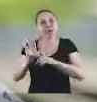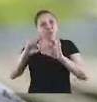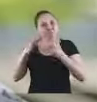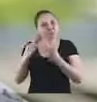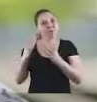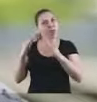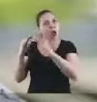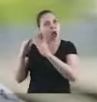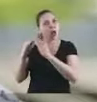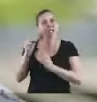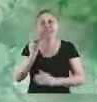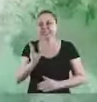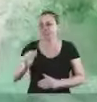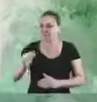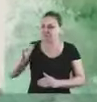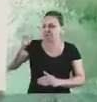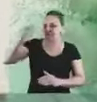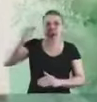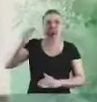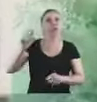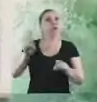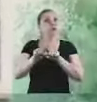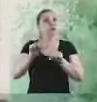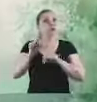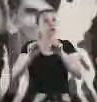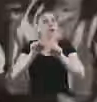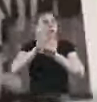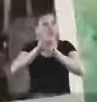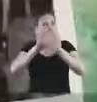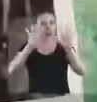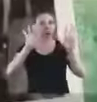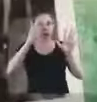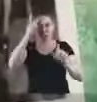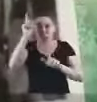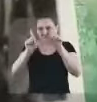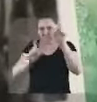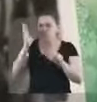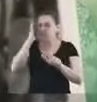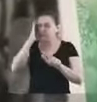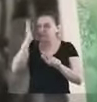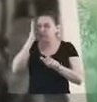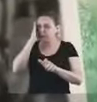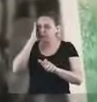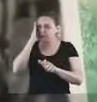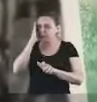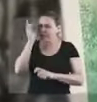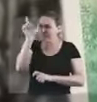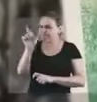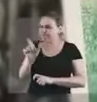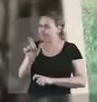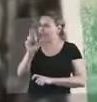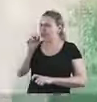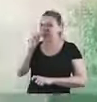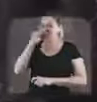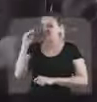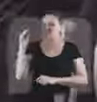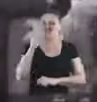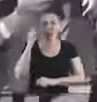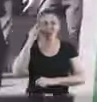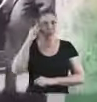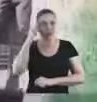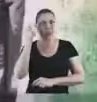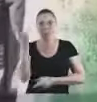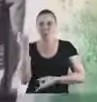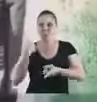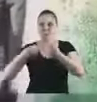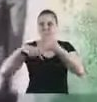sabe? Desde moleque. E também estava ficando claro para todos que aquele menino nunca desistiria dos seus sonhos e que um